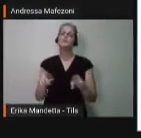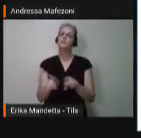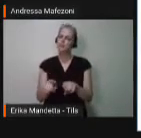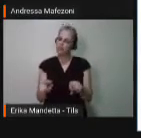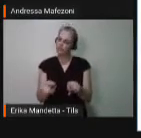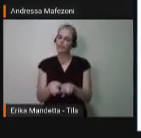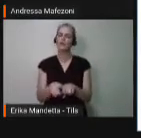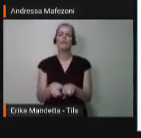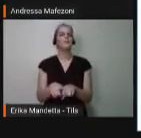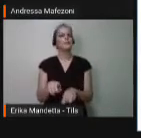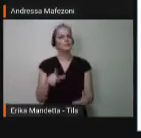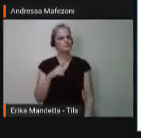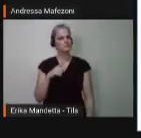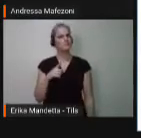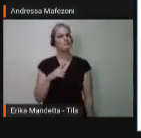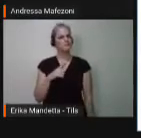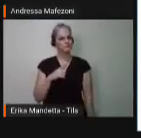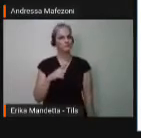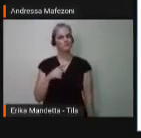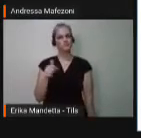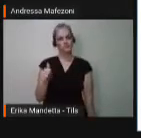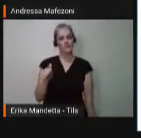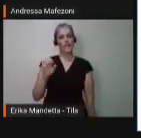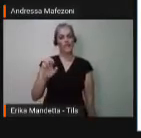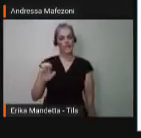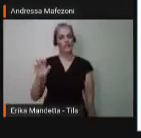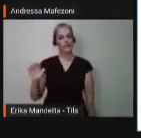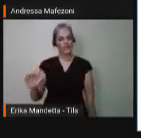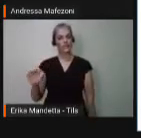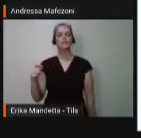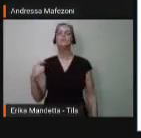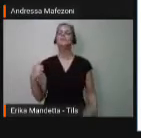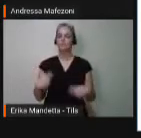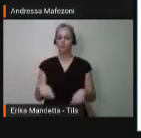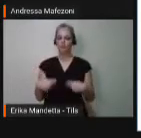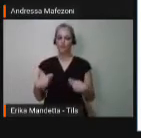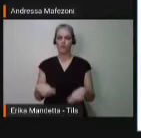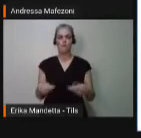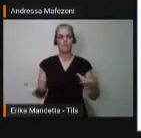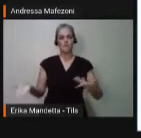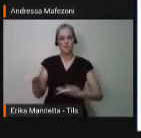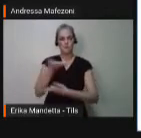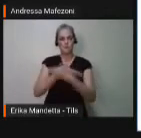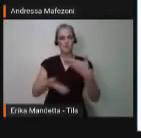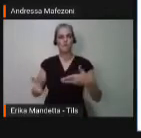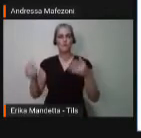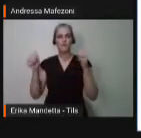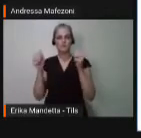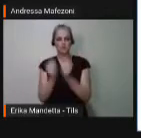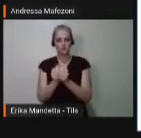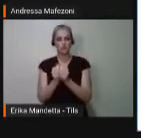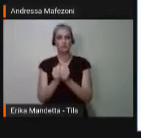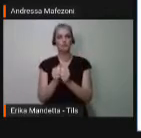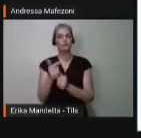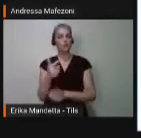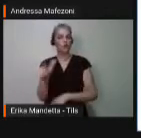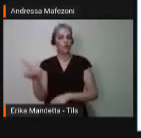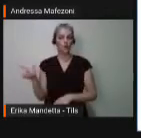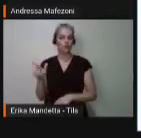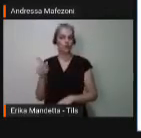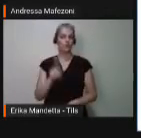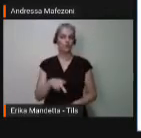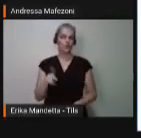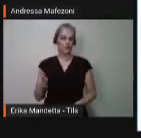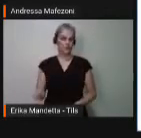que o AE deve estar articulado com os demais professores